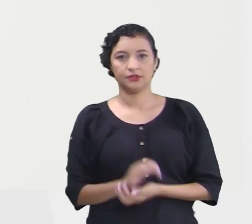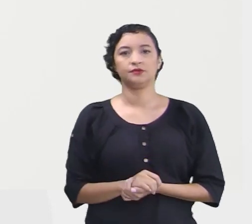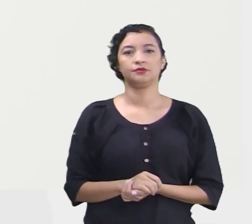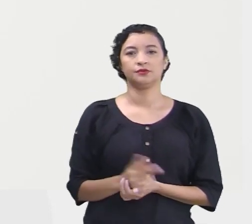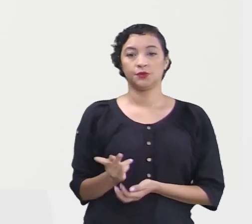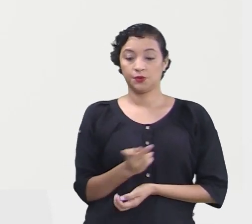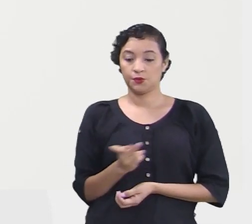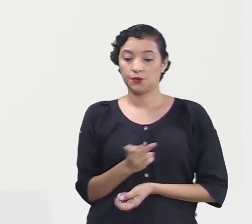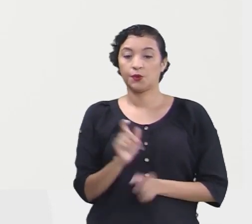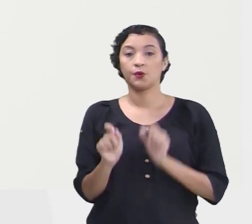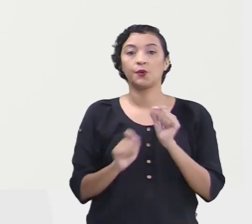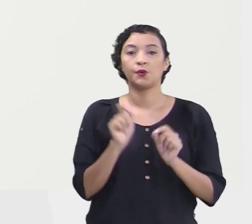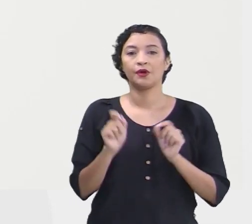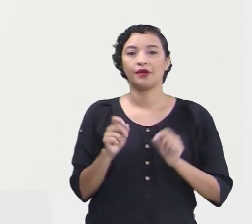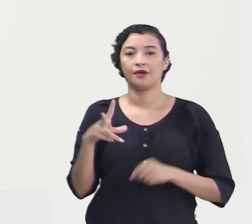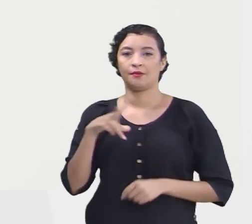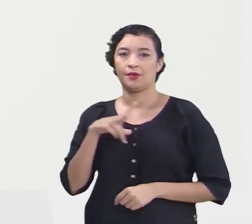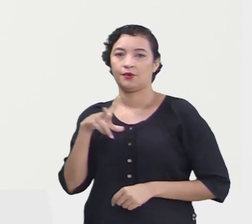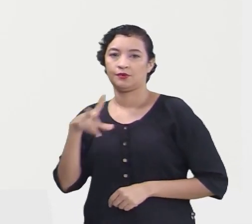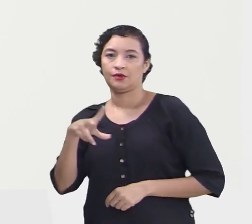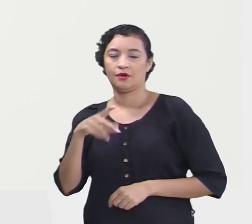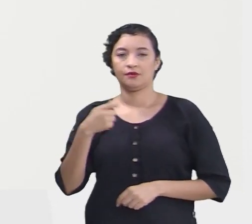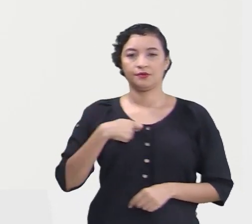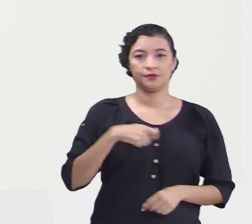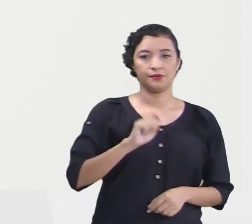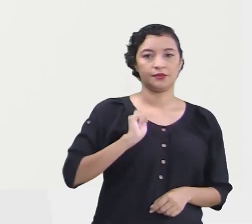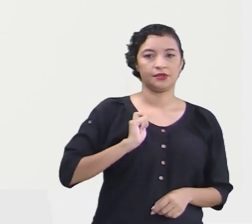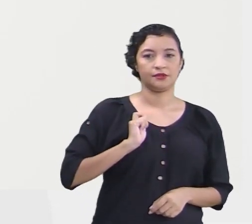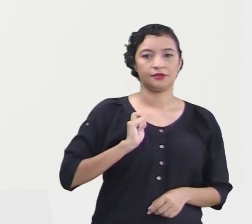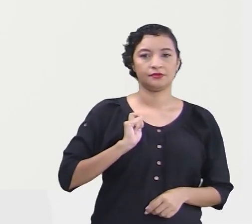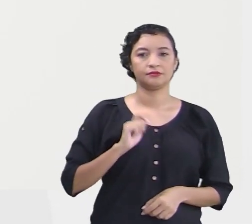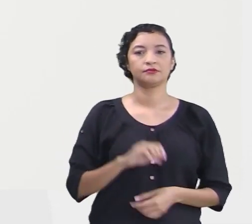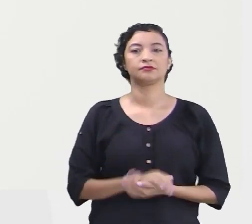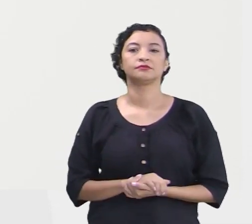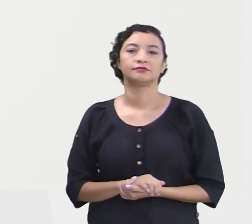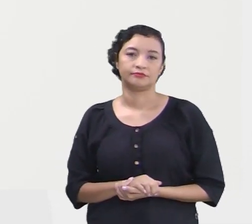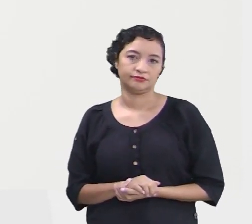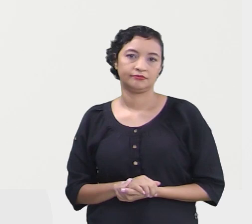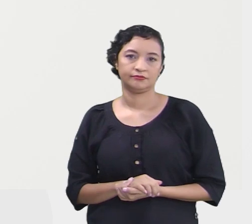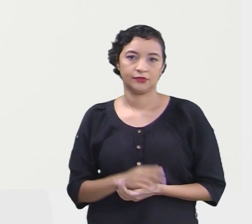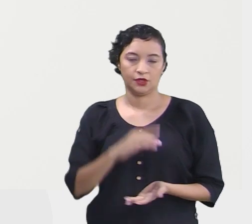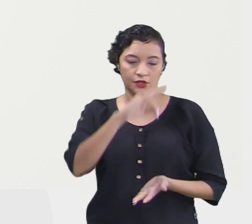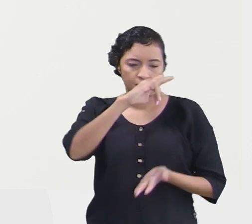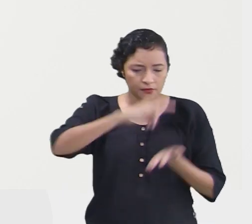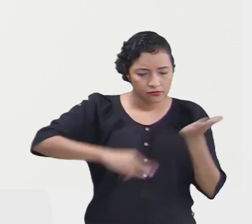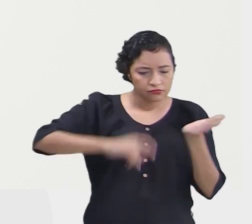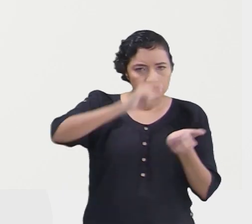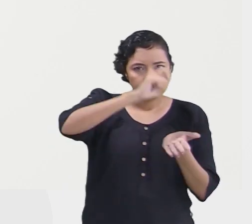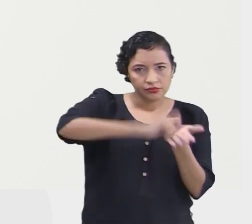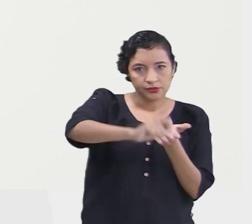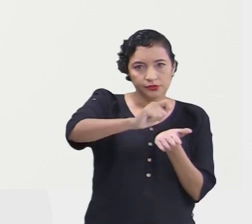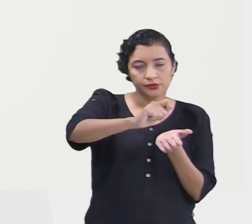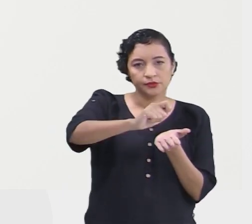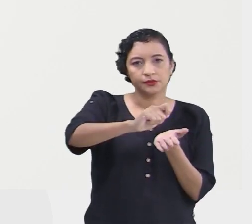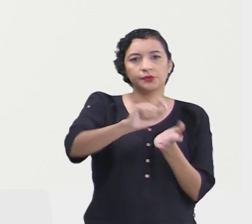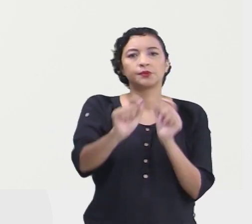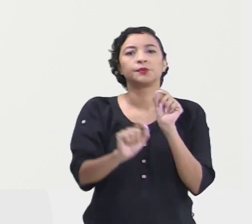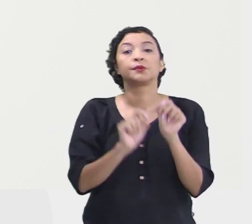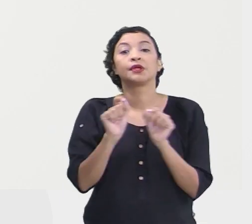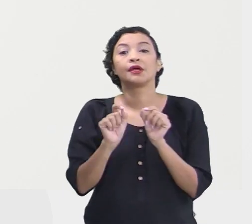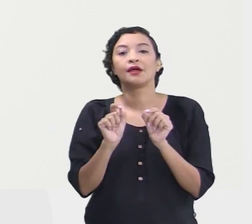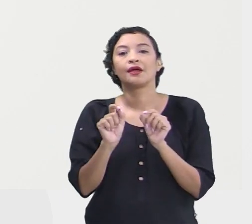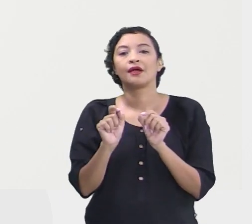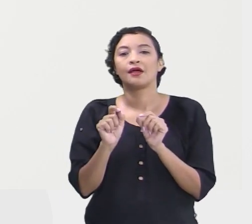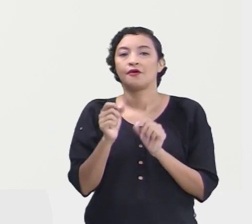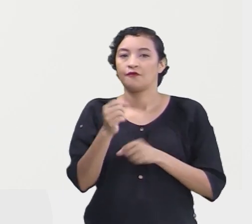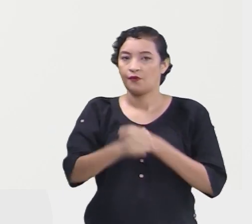Próximo, acordo entre Portugal e Espanha. Esse acordo entre Portugal e Espanha, ele aconteceu